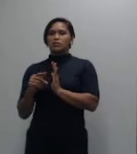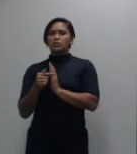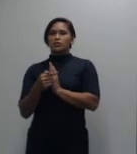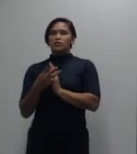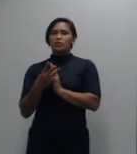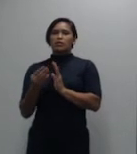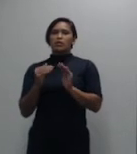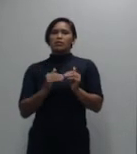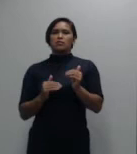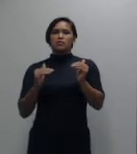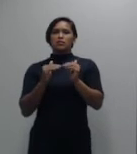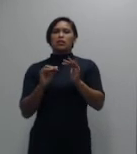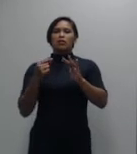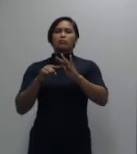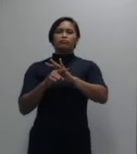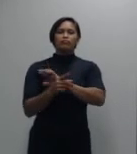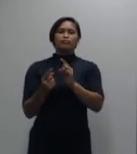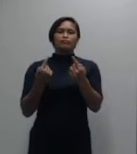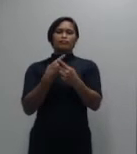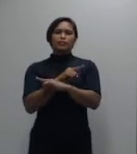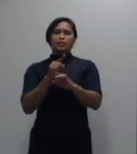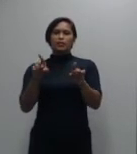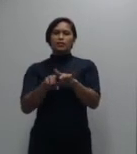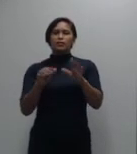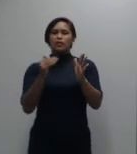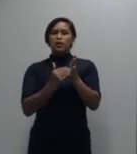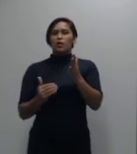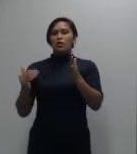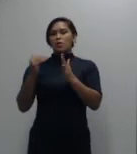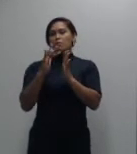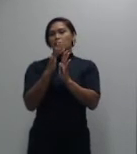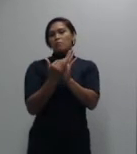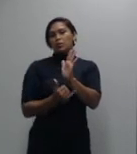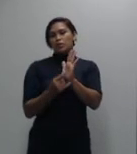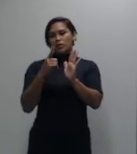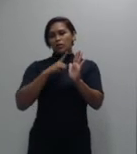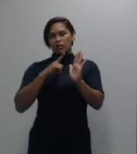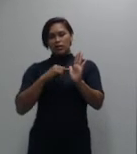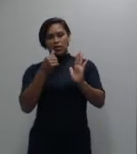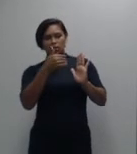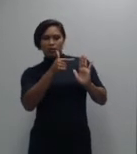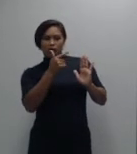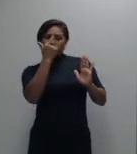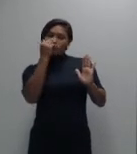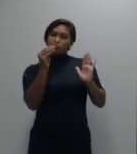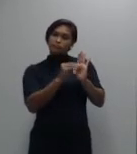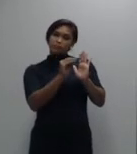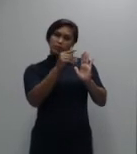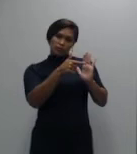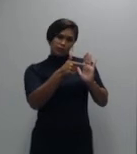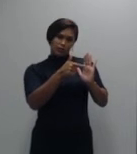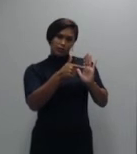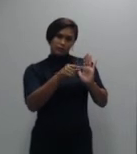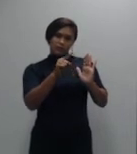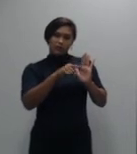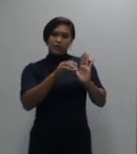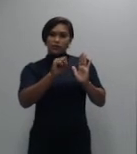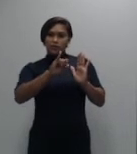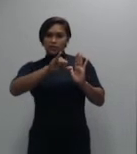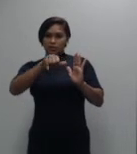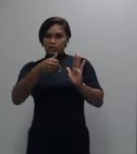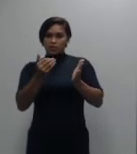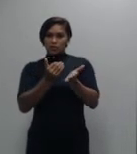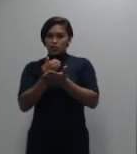se instauram uma profunda divergência sobre si os embargos de declaração possui ou não Efeito suspensivo ope legis não STJ